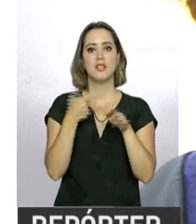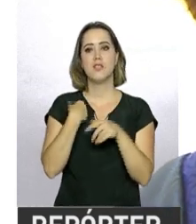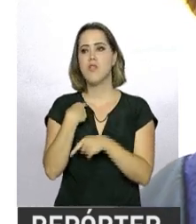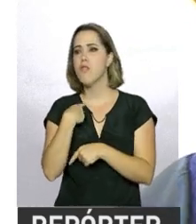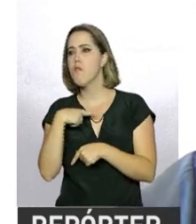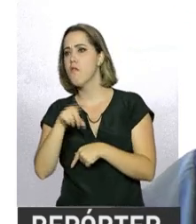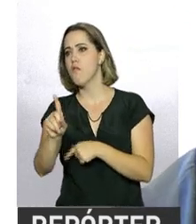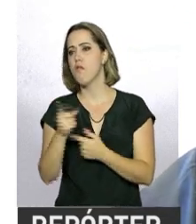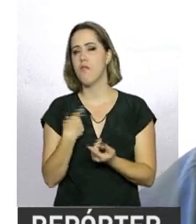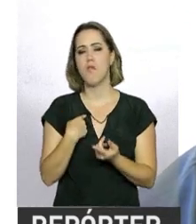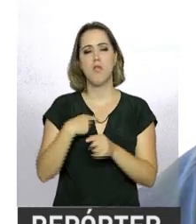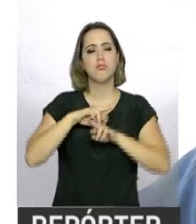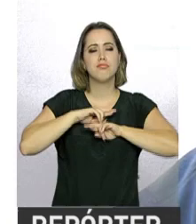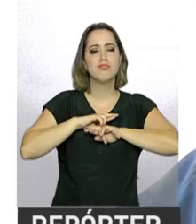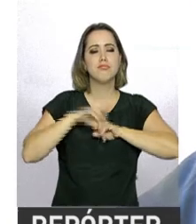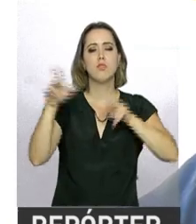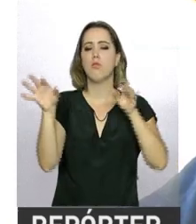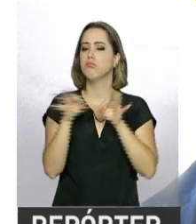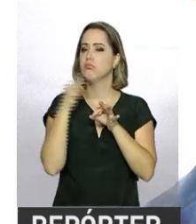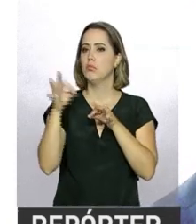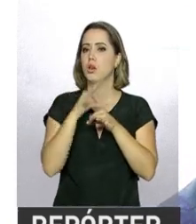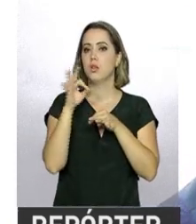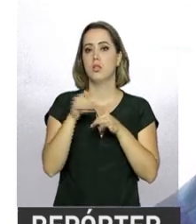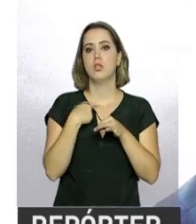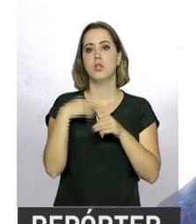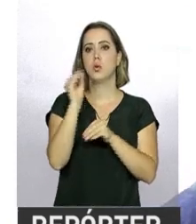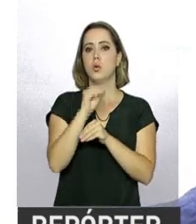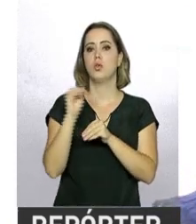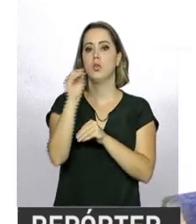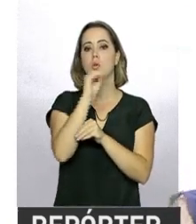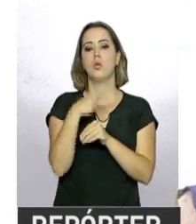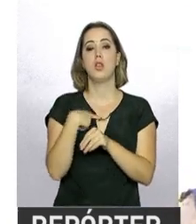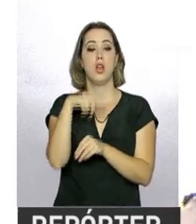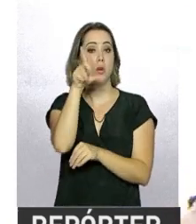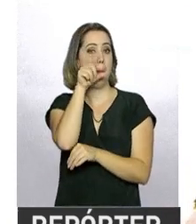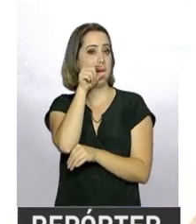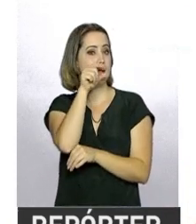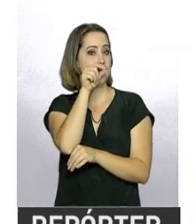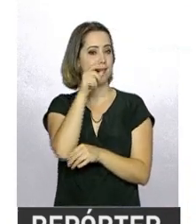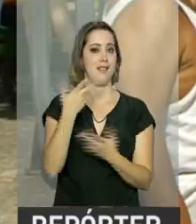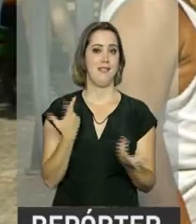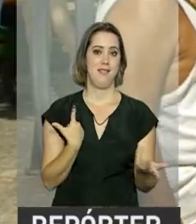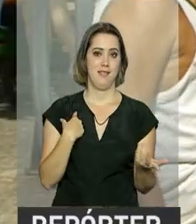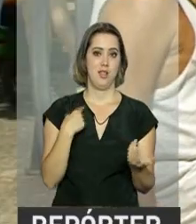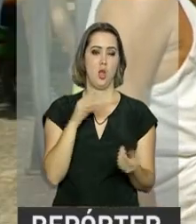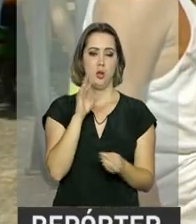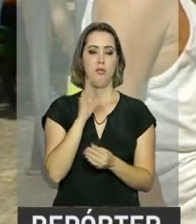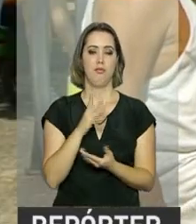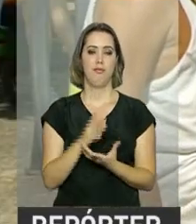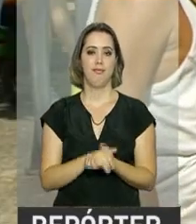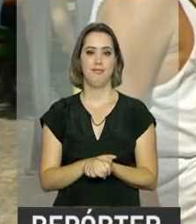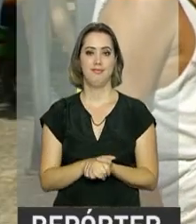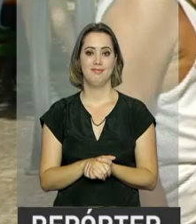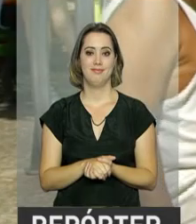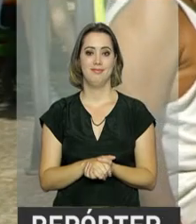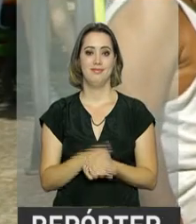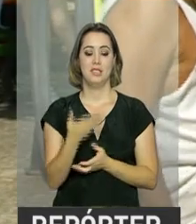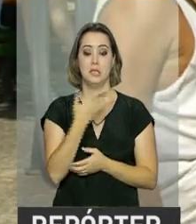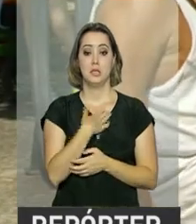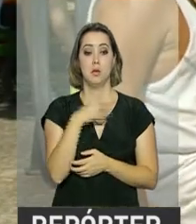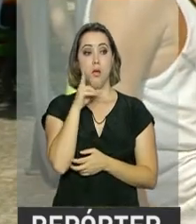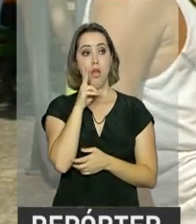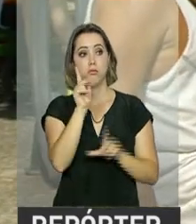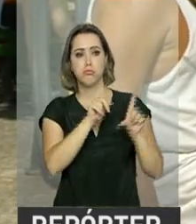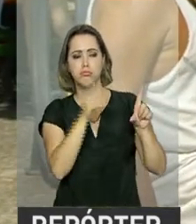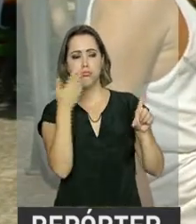mandar forrar sofá e cuidar da minha aqu pisita só isso que fil cenas como essa devem ser cada